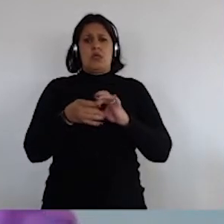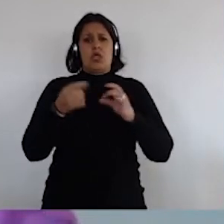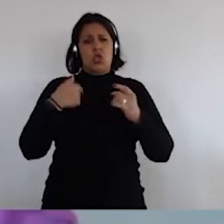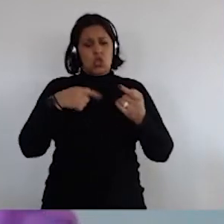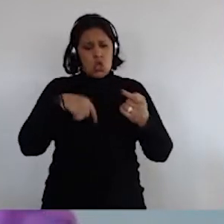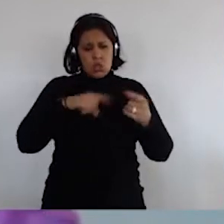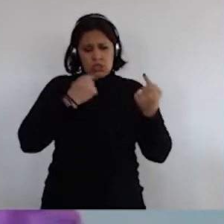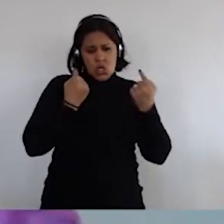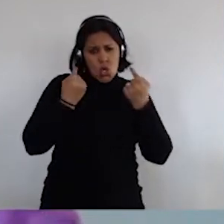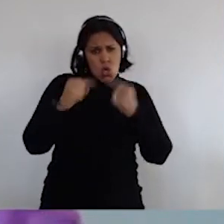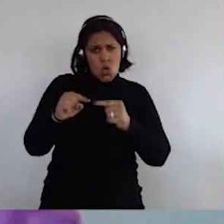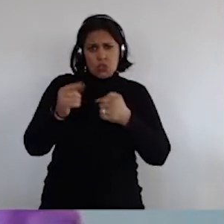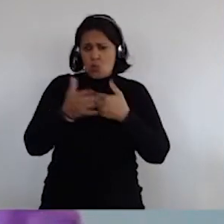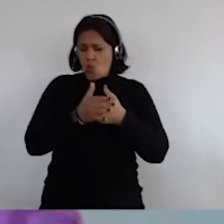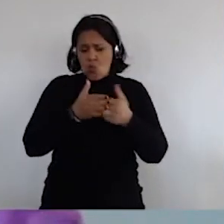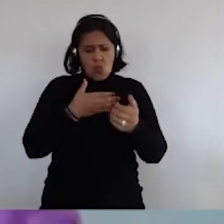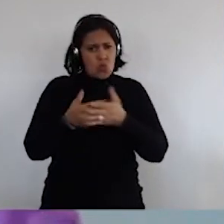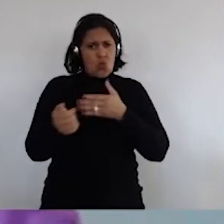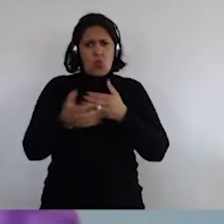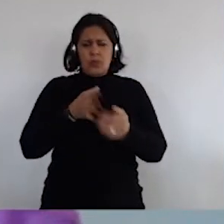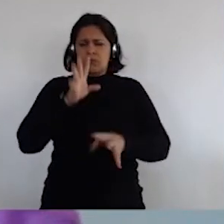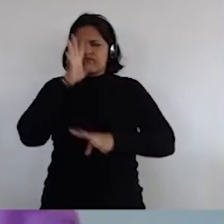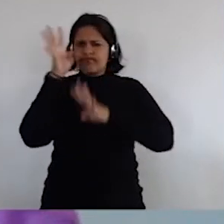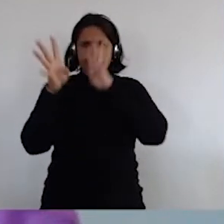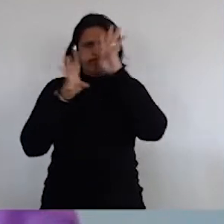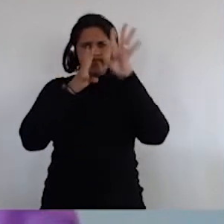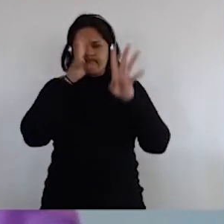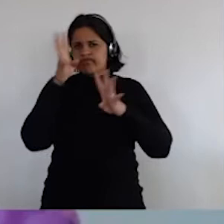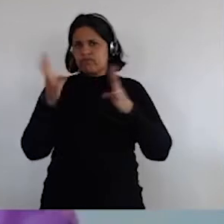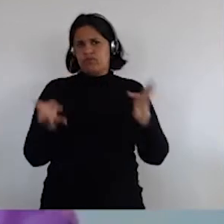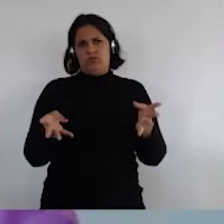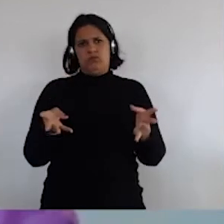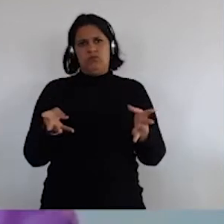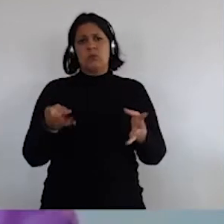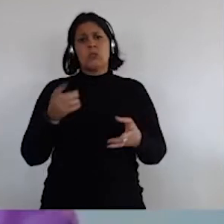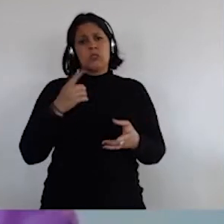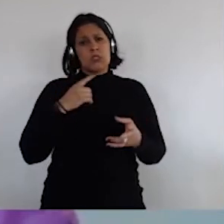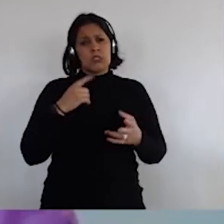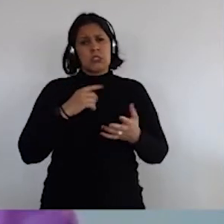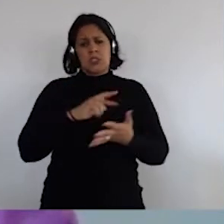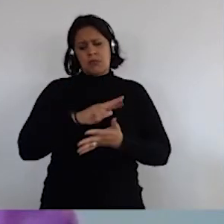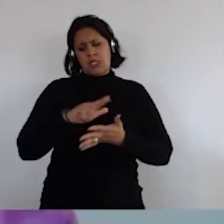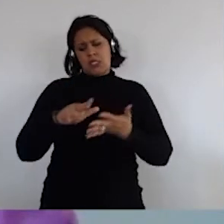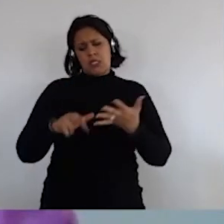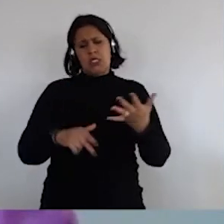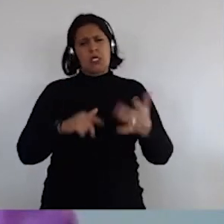de violação, especialmente diante das intensas mudanças que a